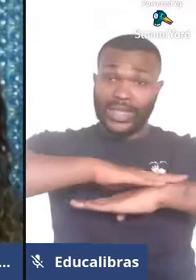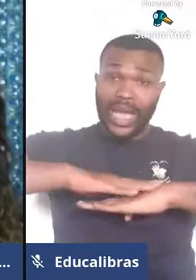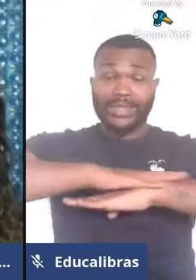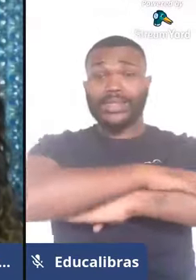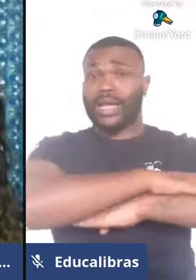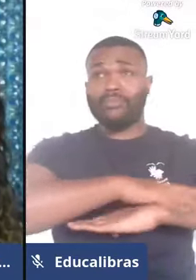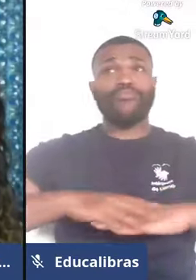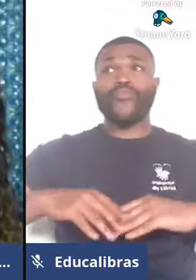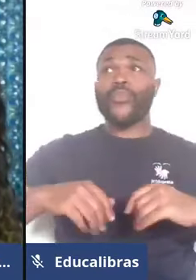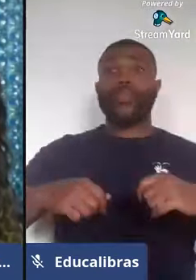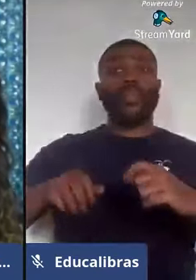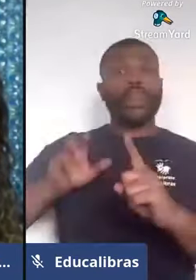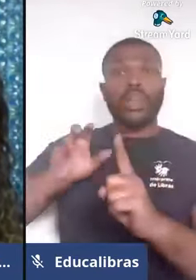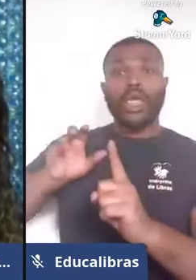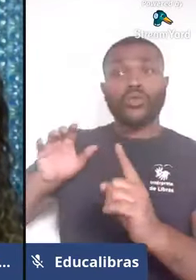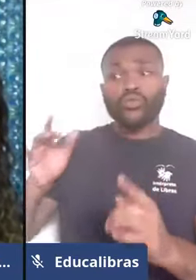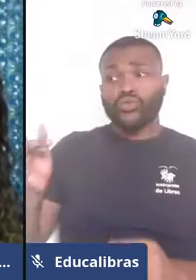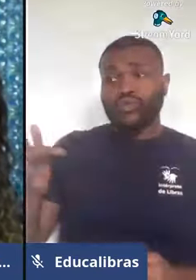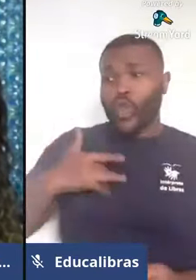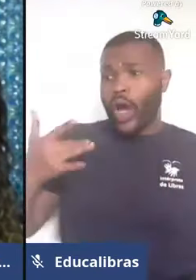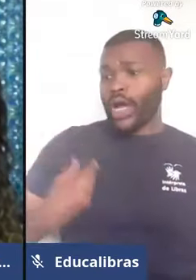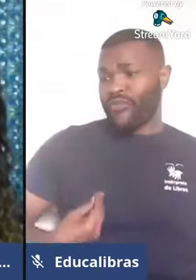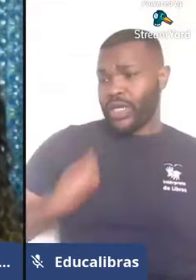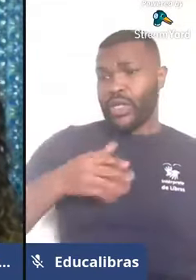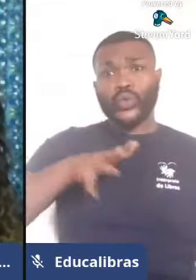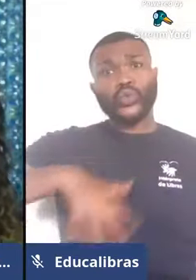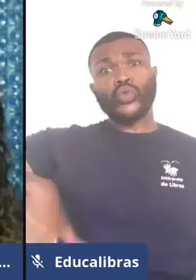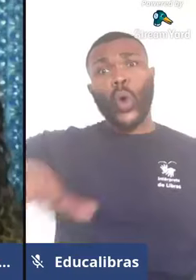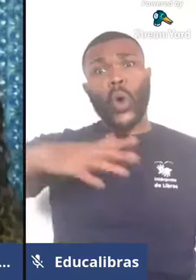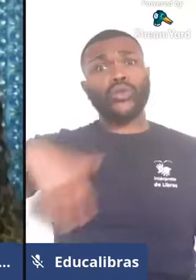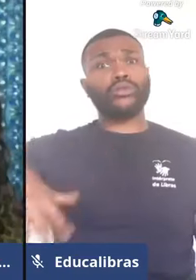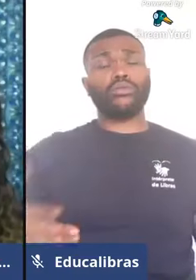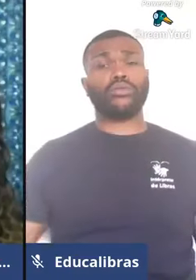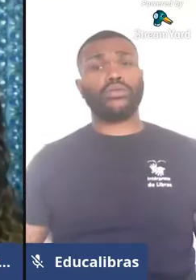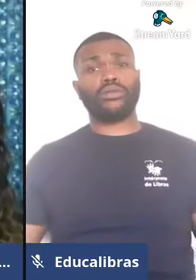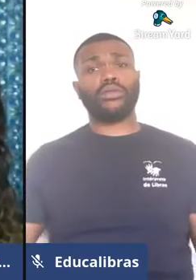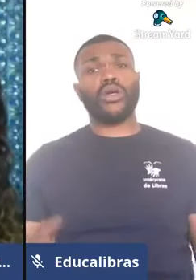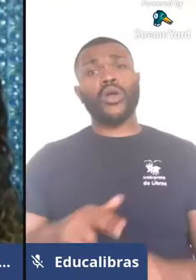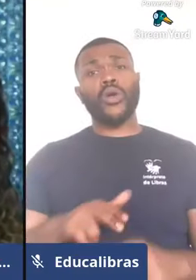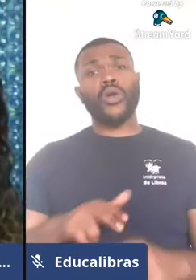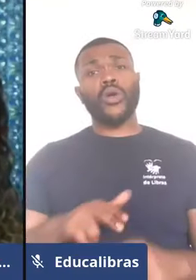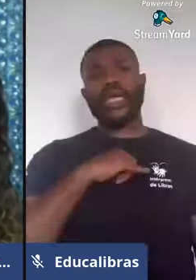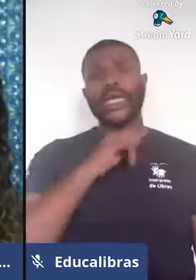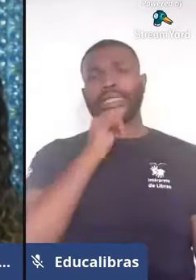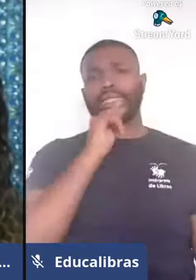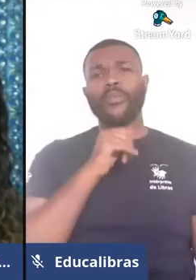vai impactar na mobilidade da cidade como um todo, né? Porque a gente tem acho que se eu não me engano, um dado aí